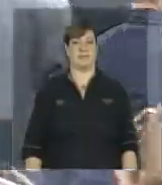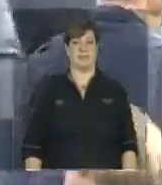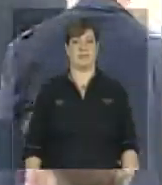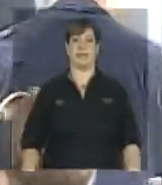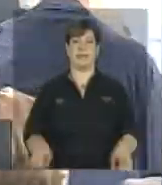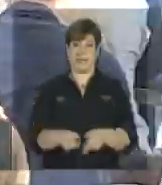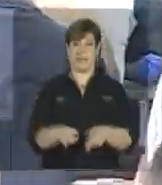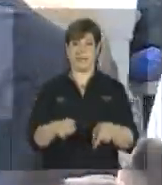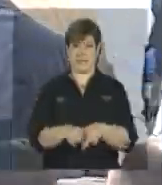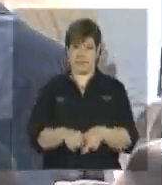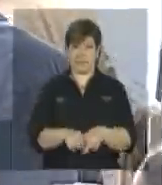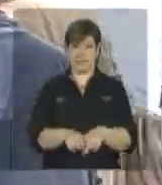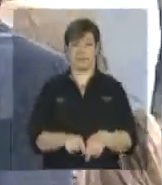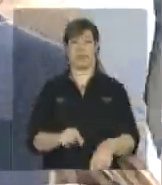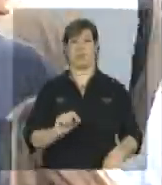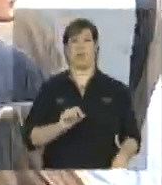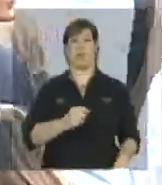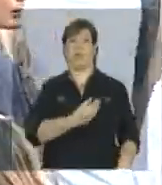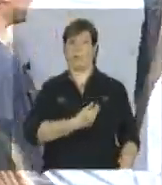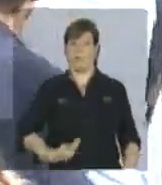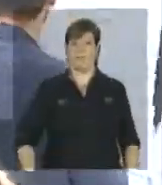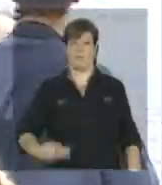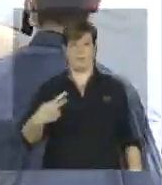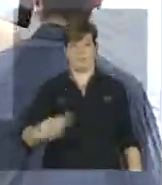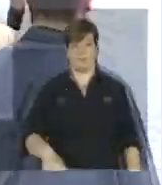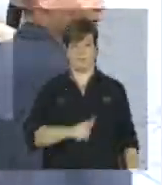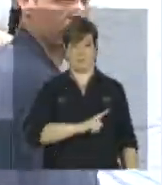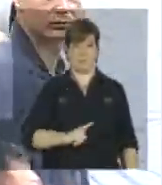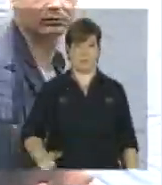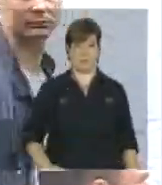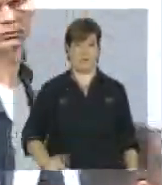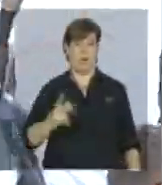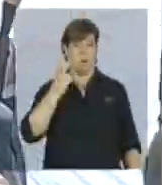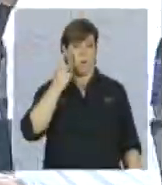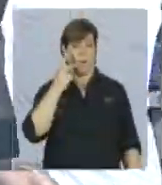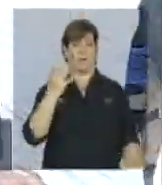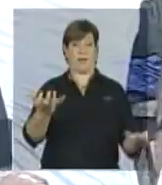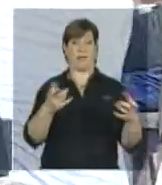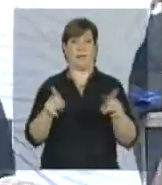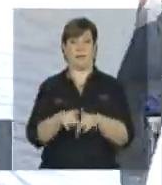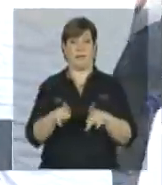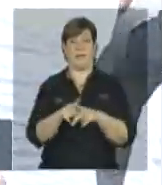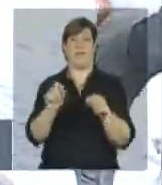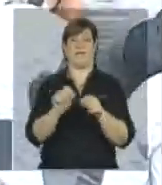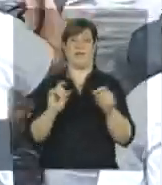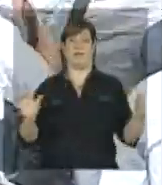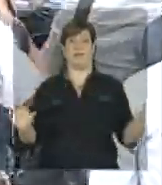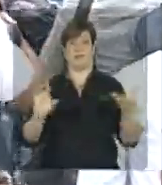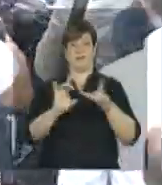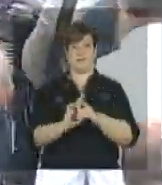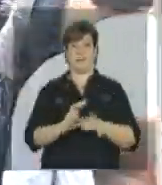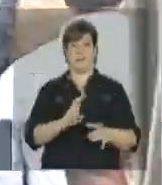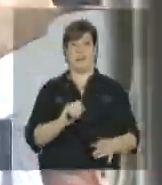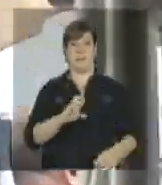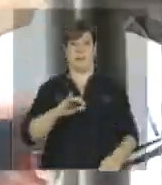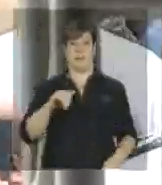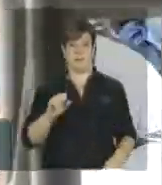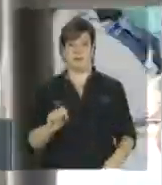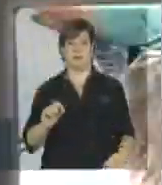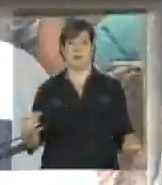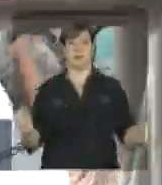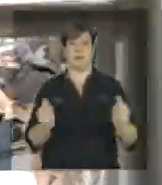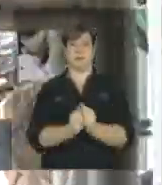Além disso, o governo do Ceará quer também concretizar a integração de bacias ao Rio